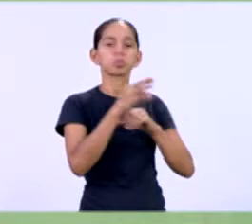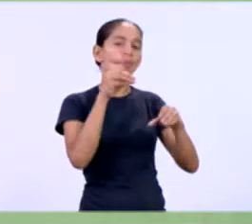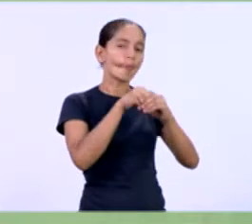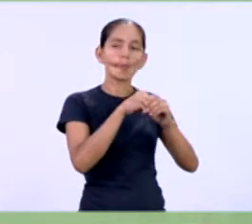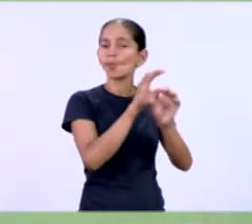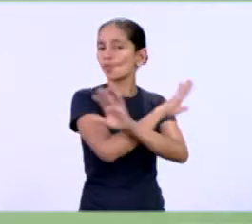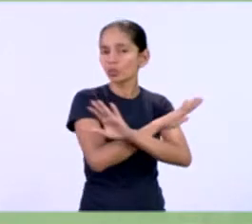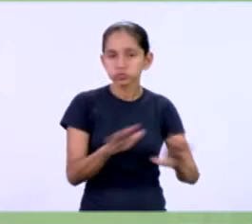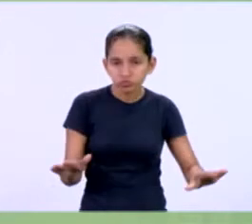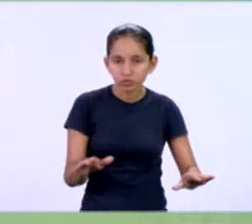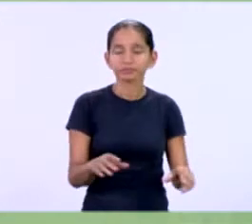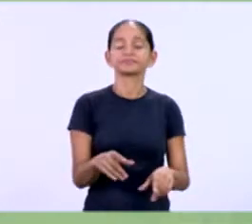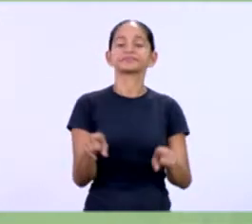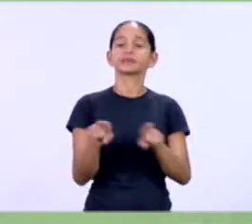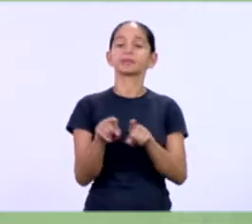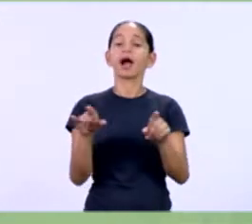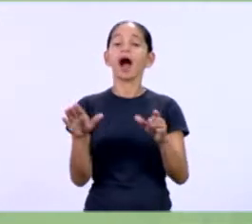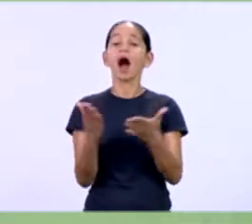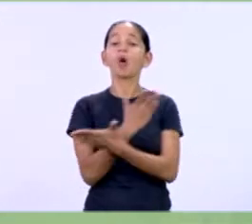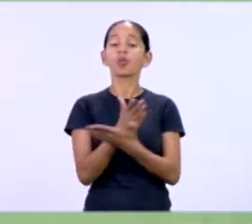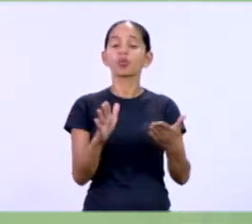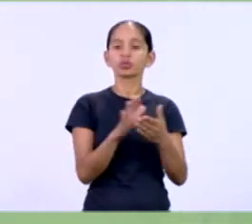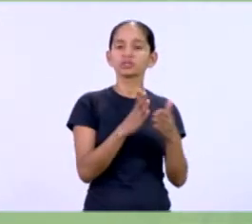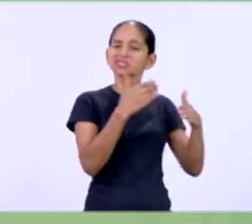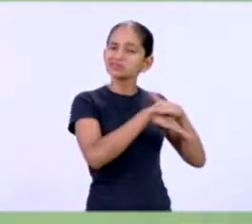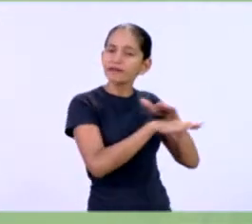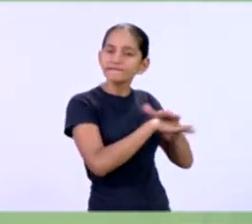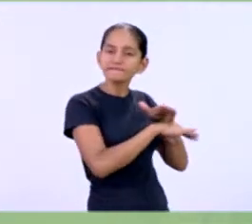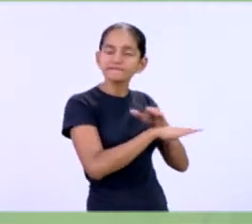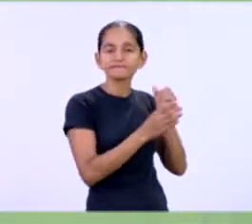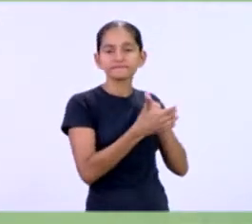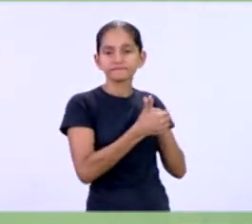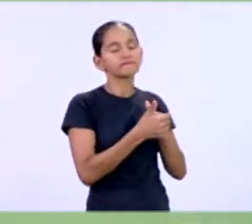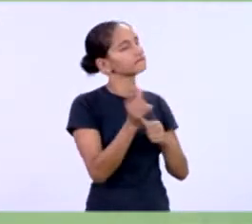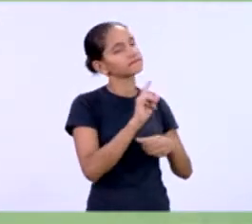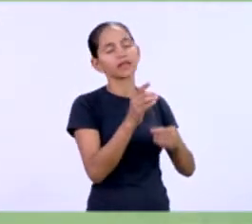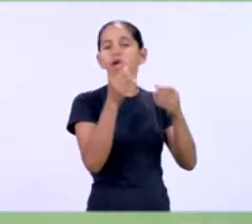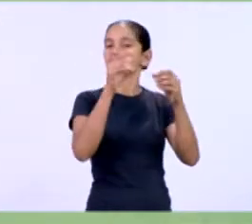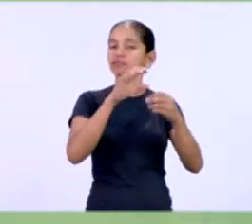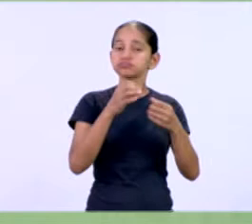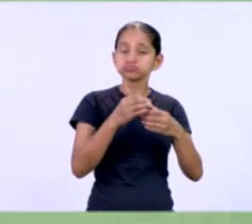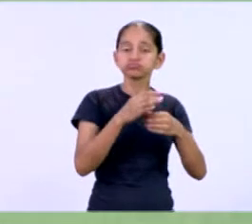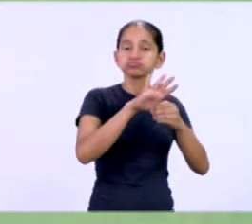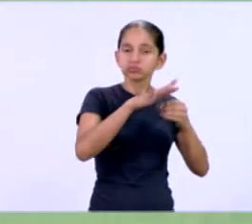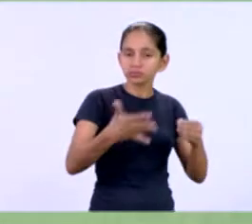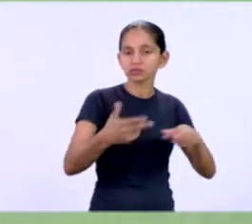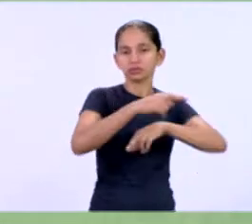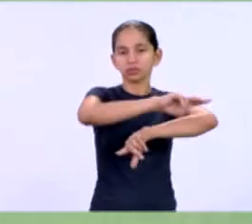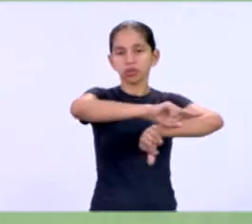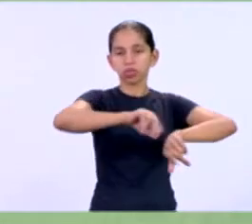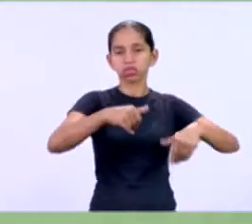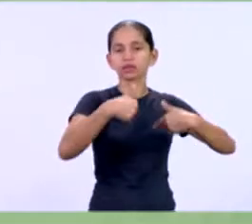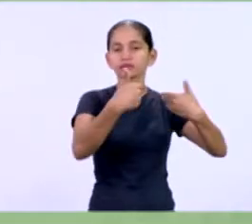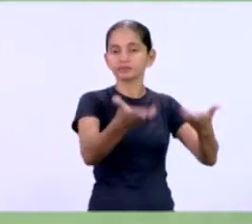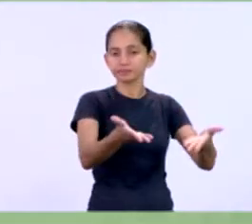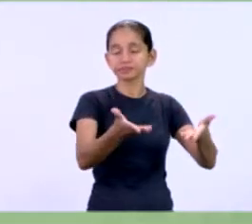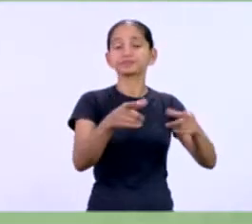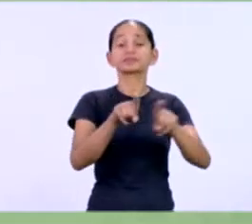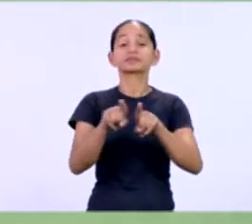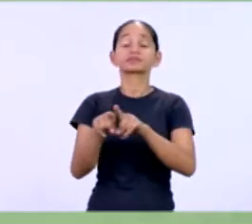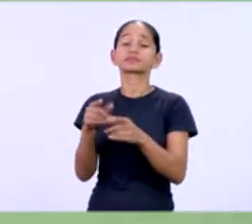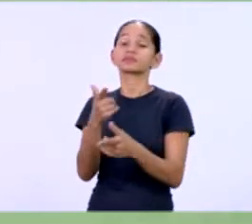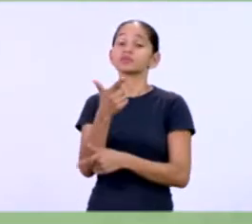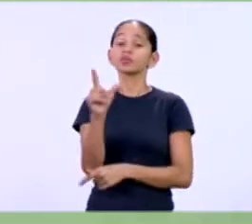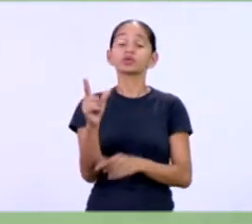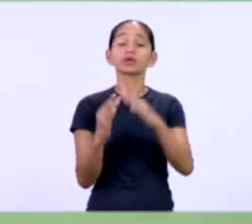venda de estoque, investimento em ações, venda de ativos e limitar